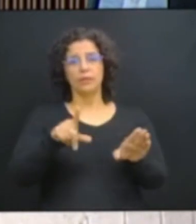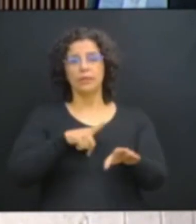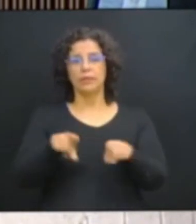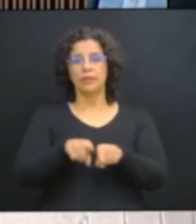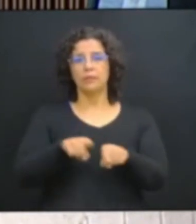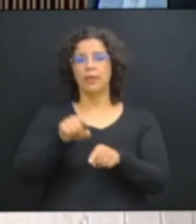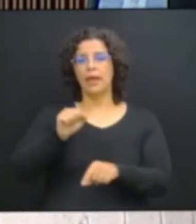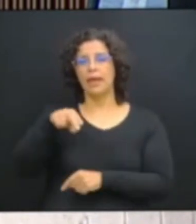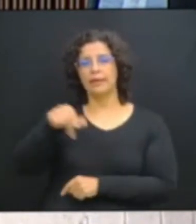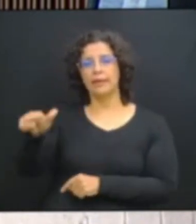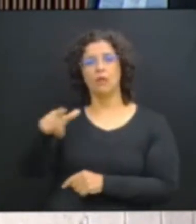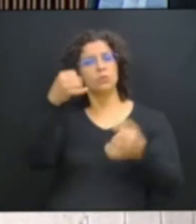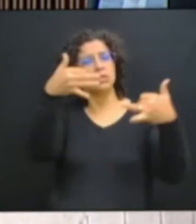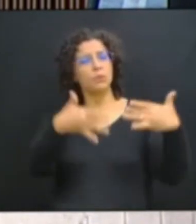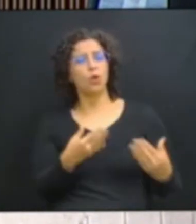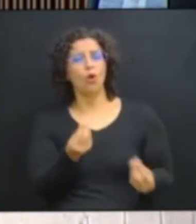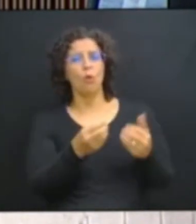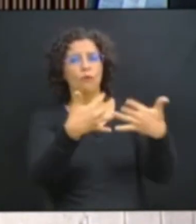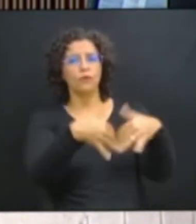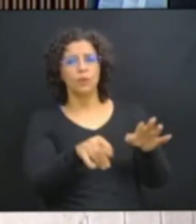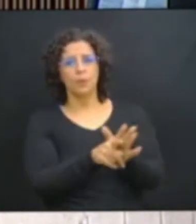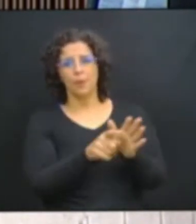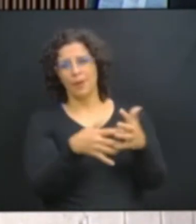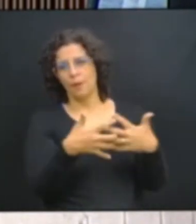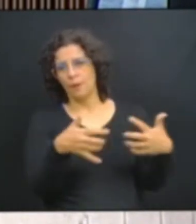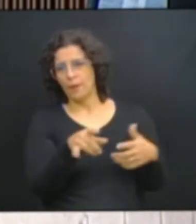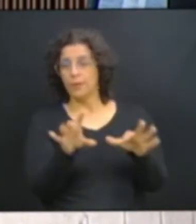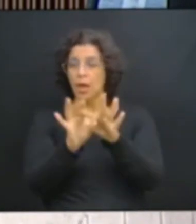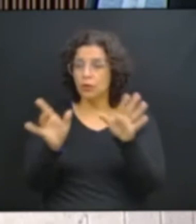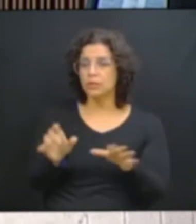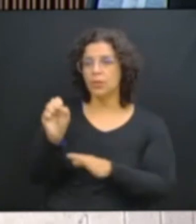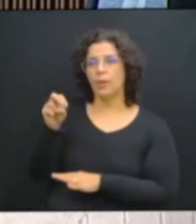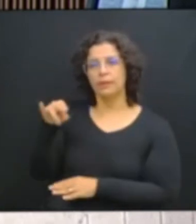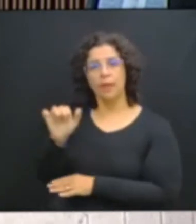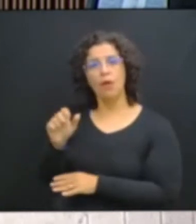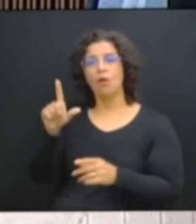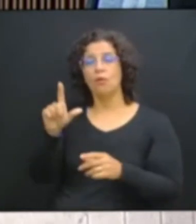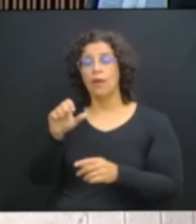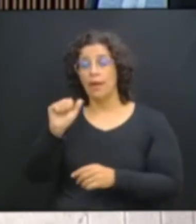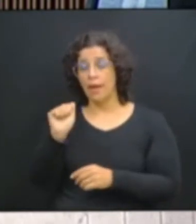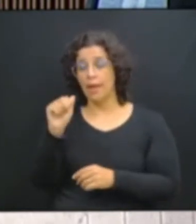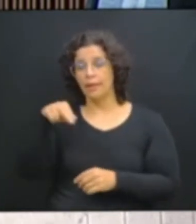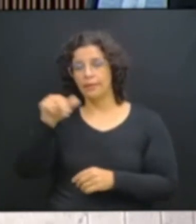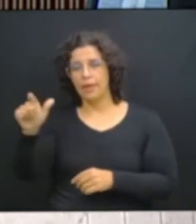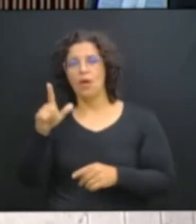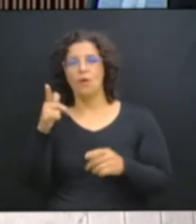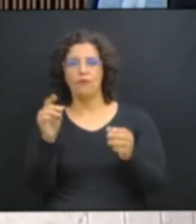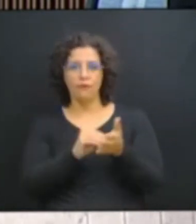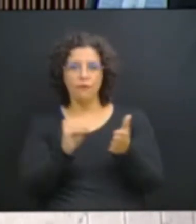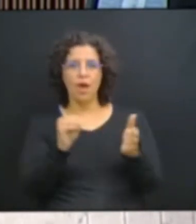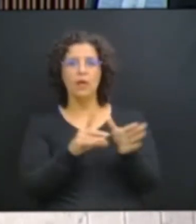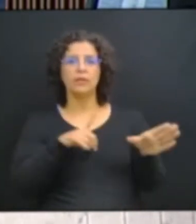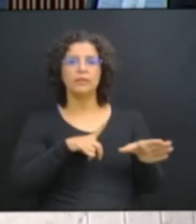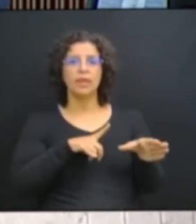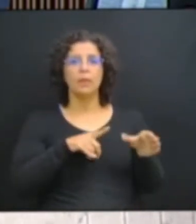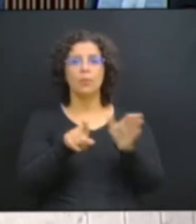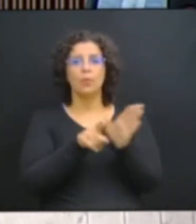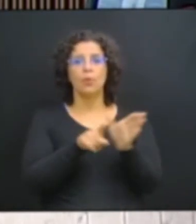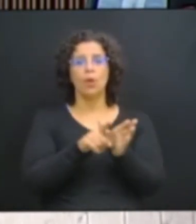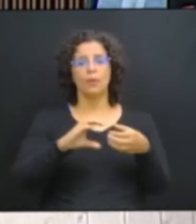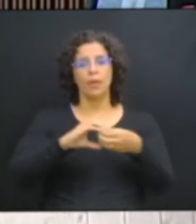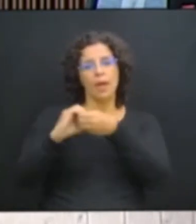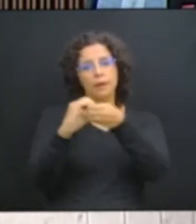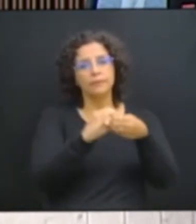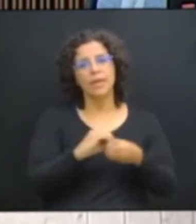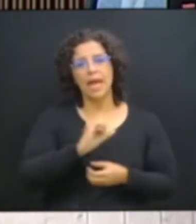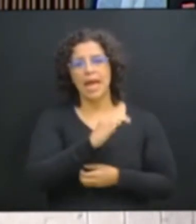da ANEEL. A autorização da ANEEL para a alienação das ações está contida